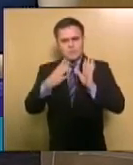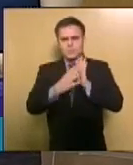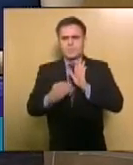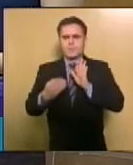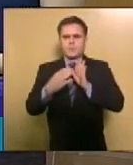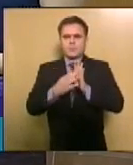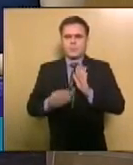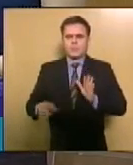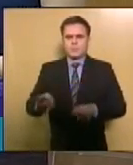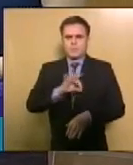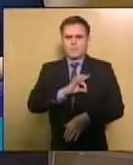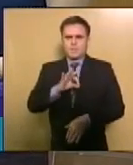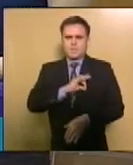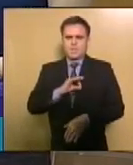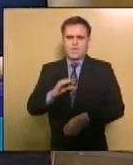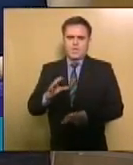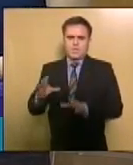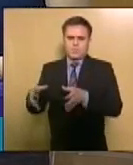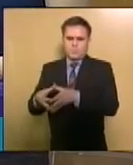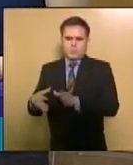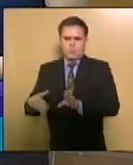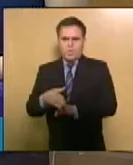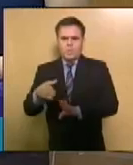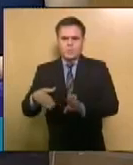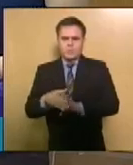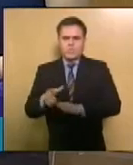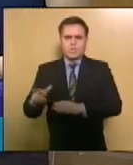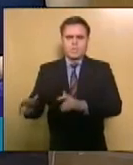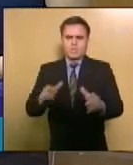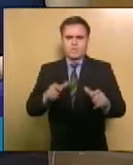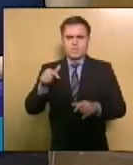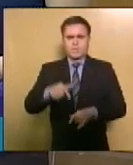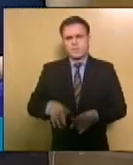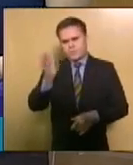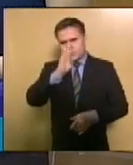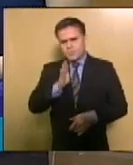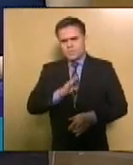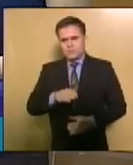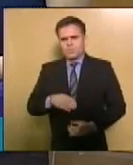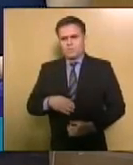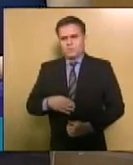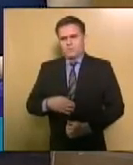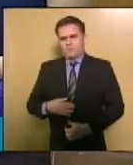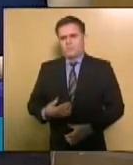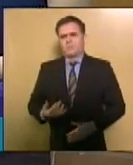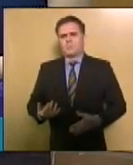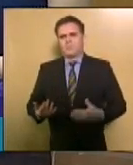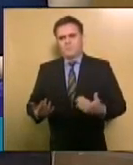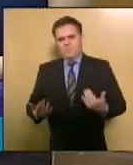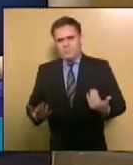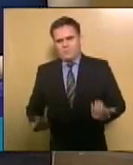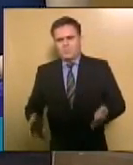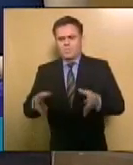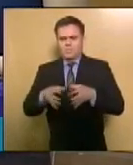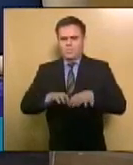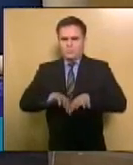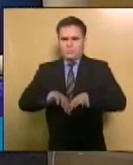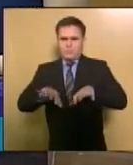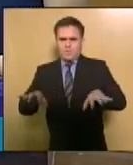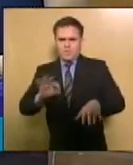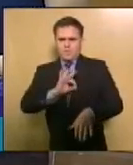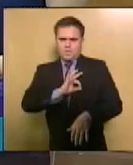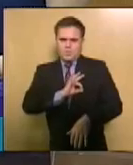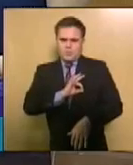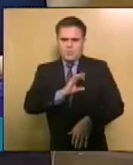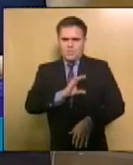de polícia orientada pela inteligência num ambiente aqui no Brasil onde é um sigo de repartido de polícia onde a polícia civil